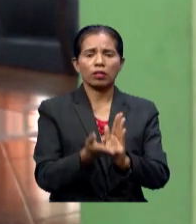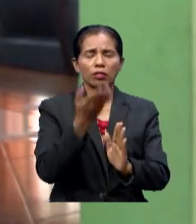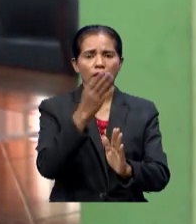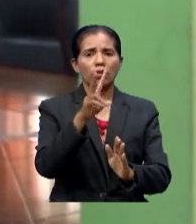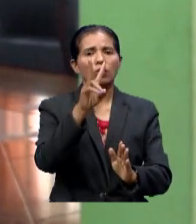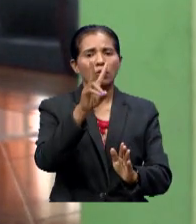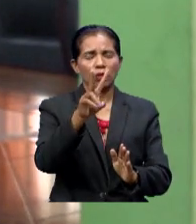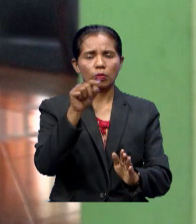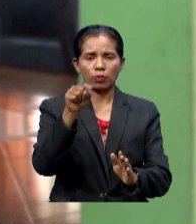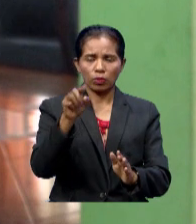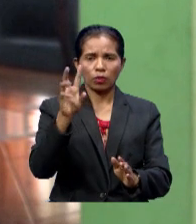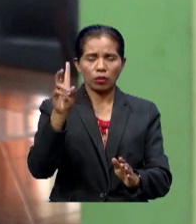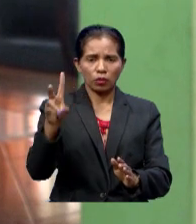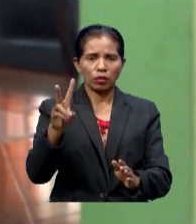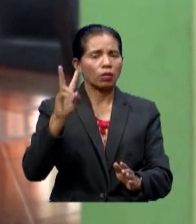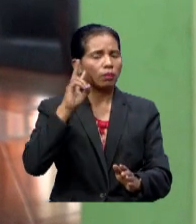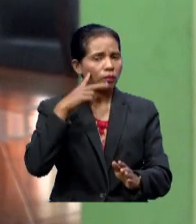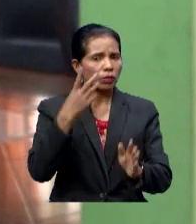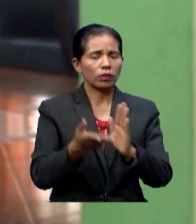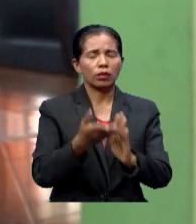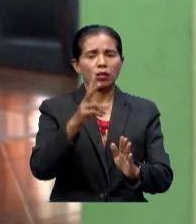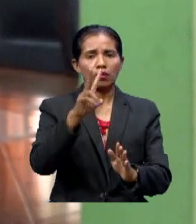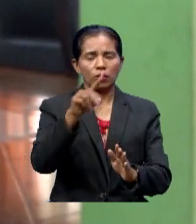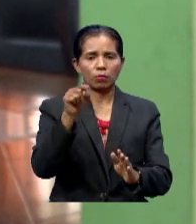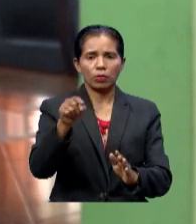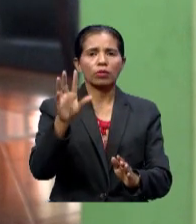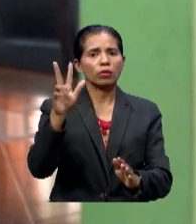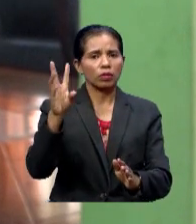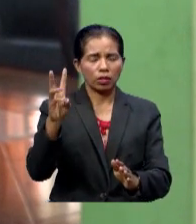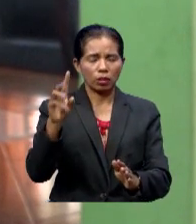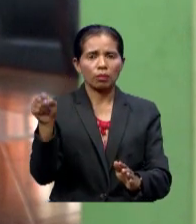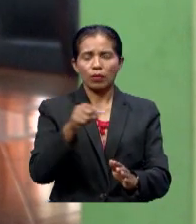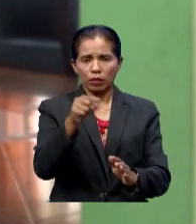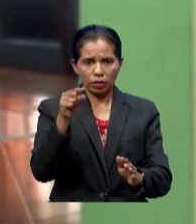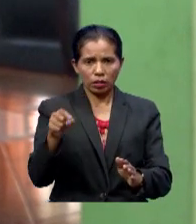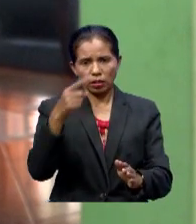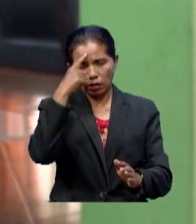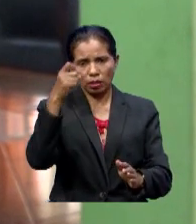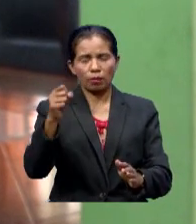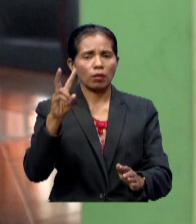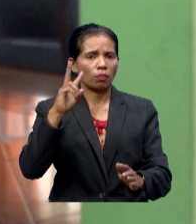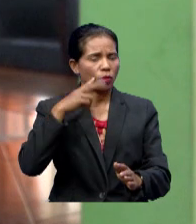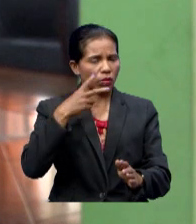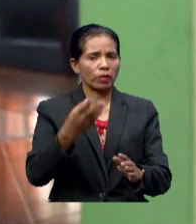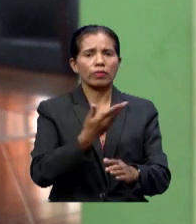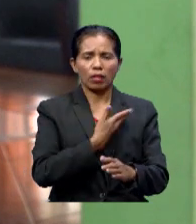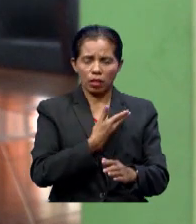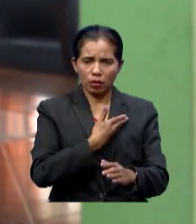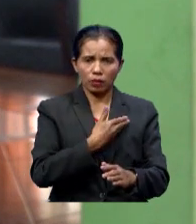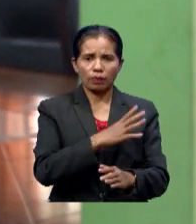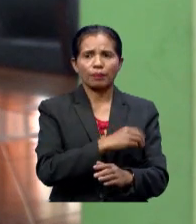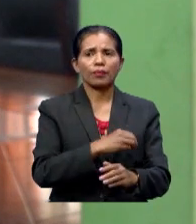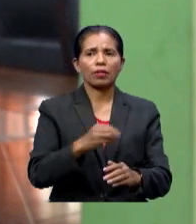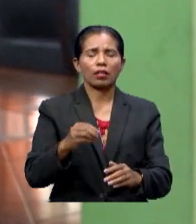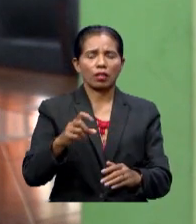2,1%, modota max saiba 2,7%, tamo mortane sai tamba e a inflação ne sai a